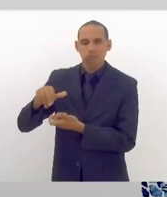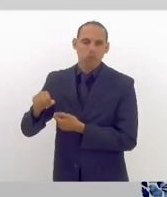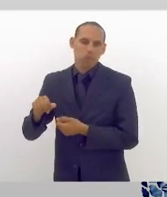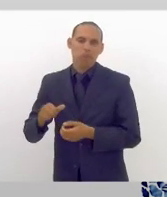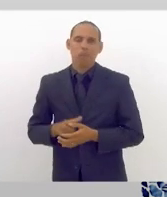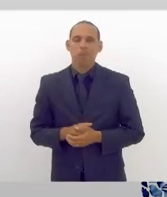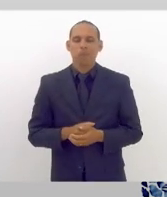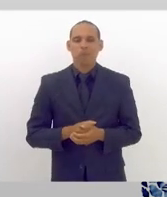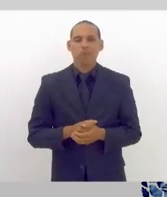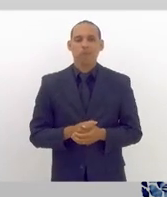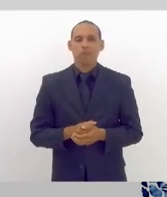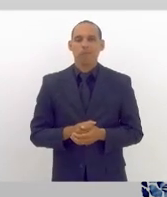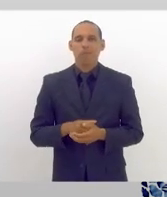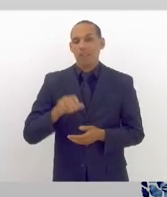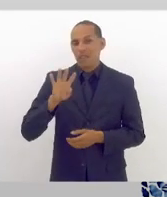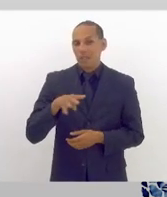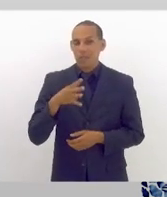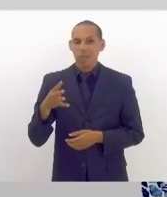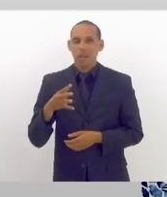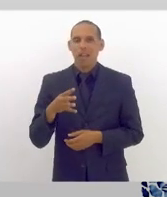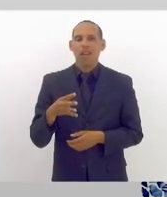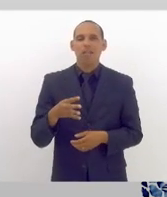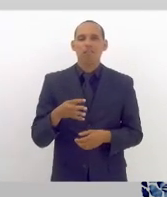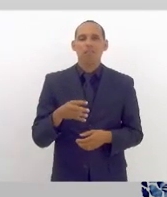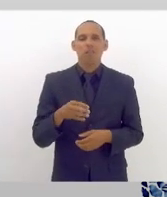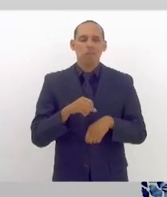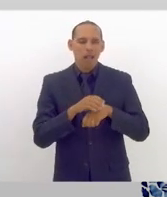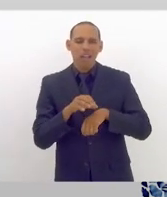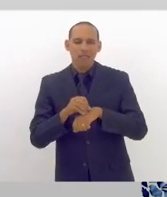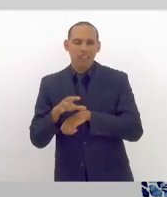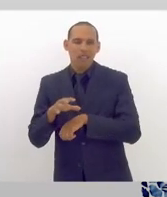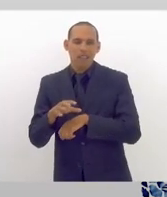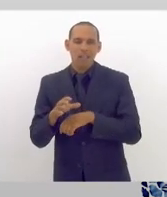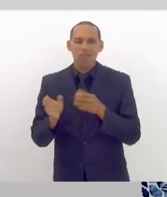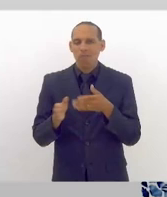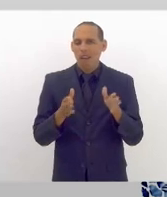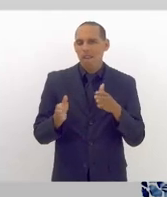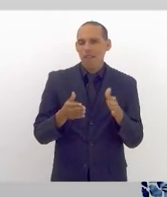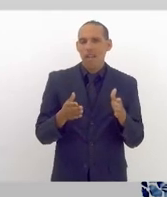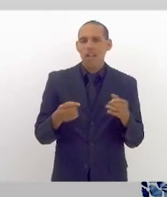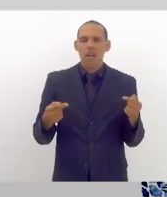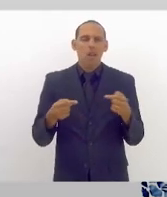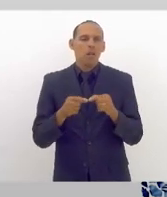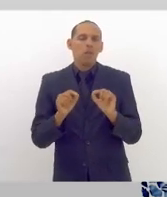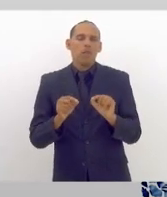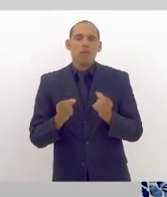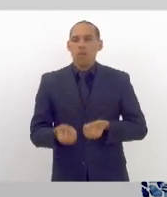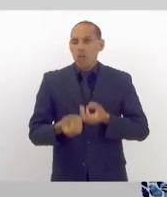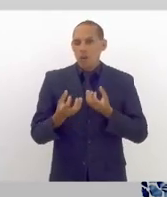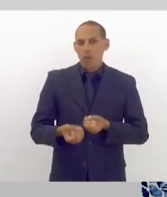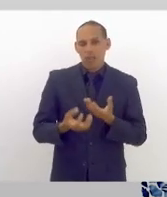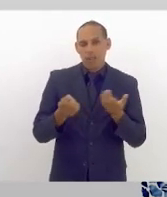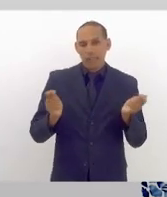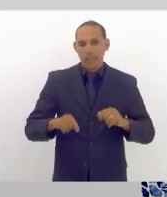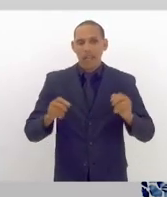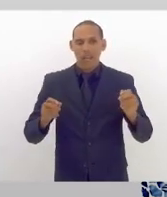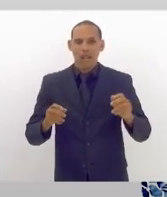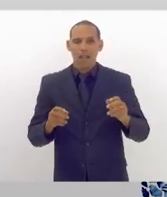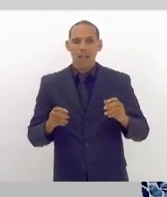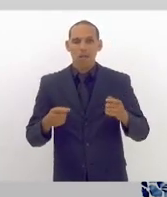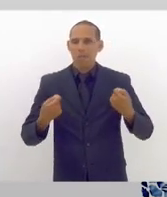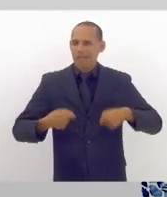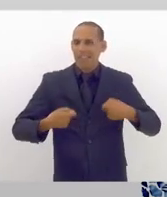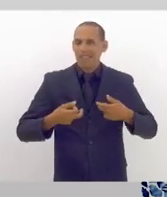favor as tabelas de passagem fornecem então informações para que a demanda pela oferta Total passa a ser valorado em primeiro lugar